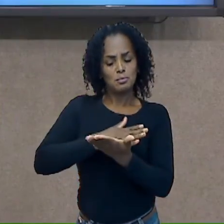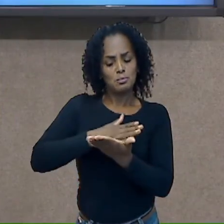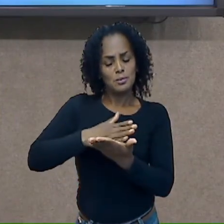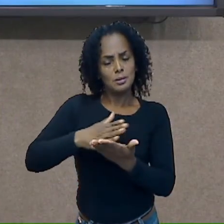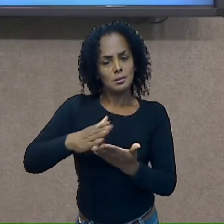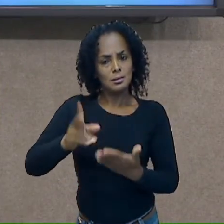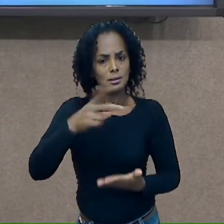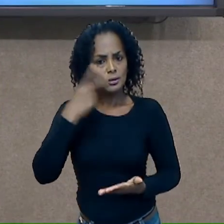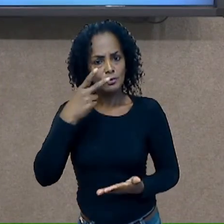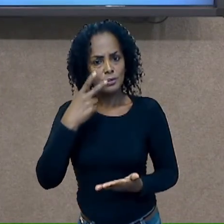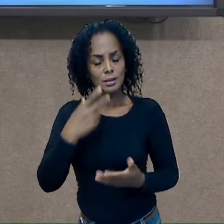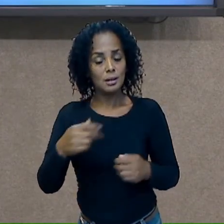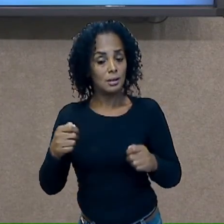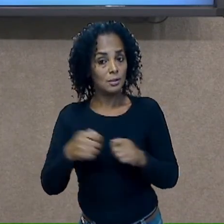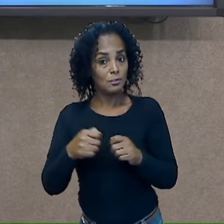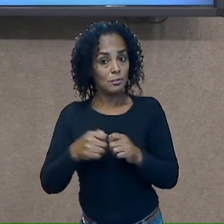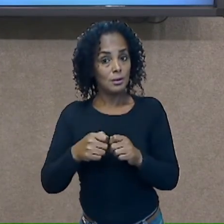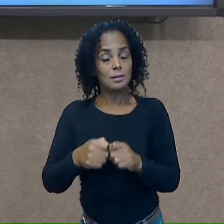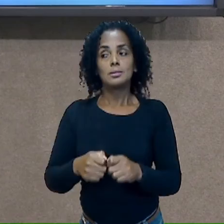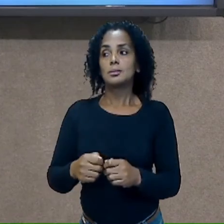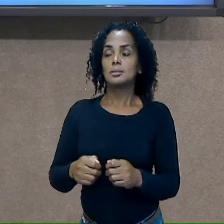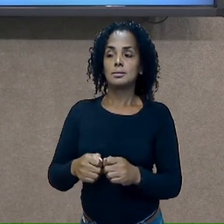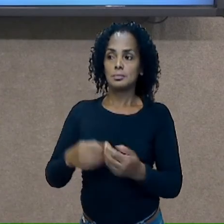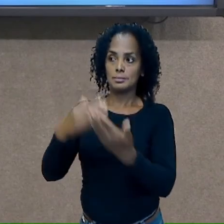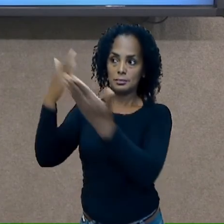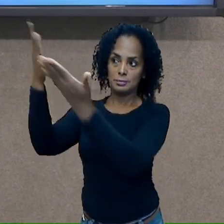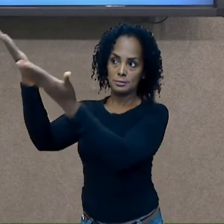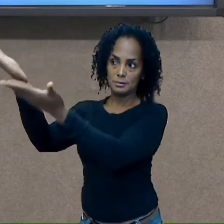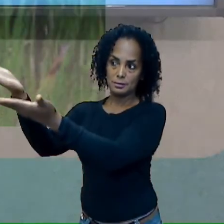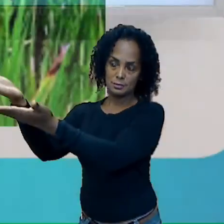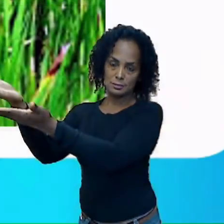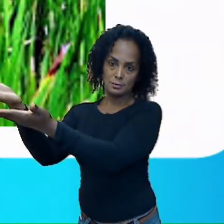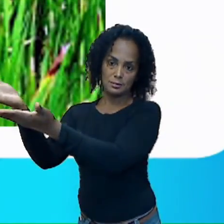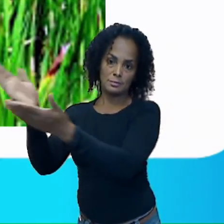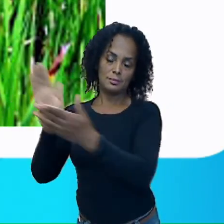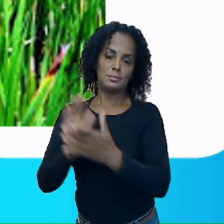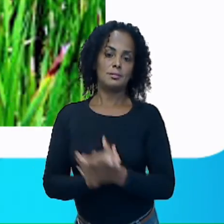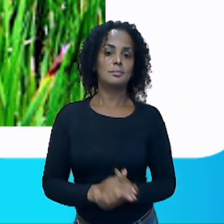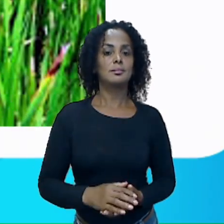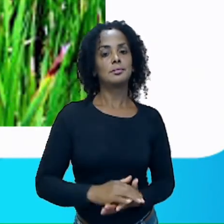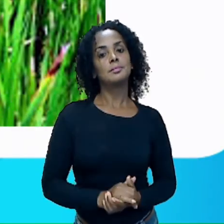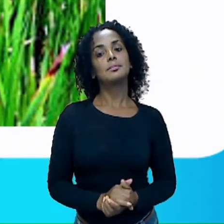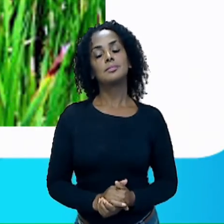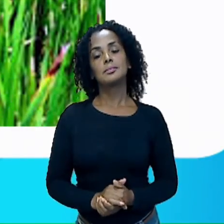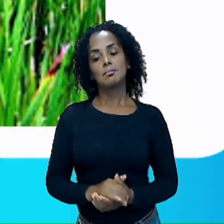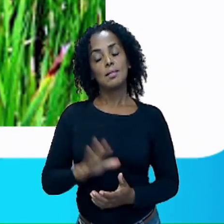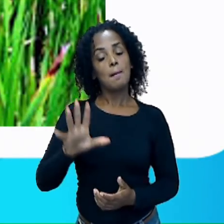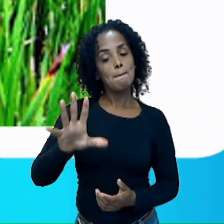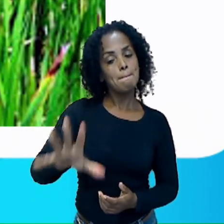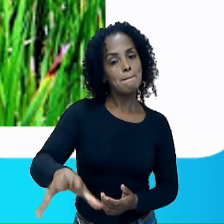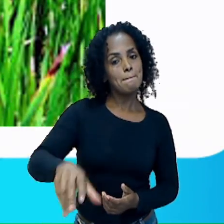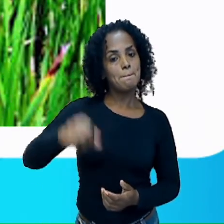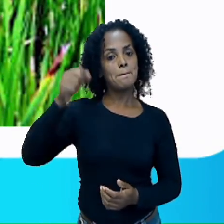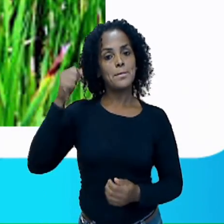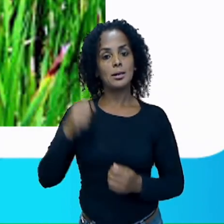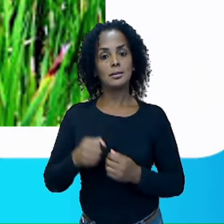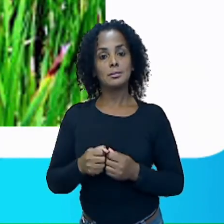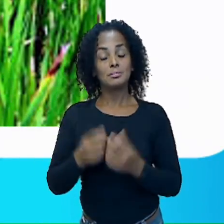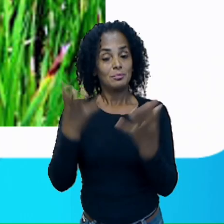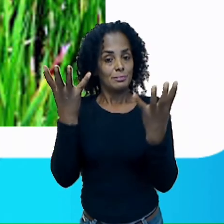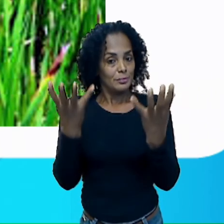disse que faz a esteira da taboa? Isso aqui é a planta taboa, que ela é colhida,